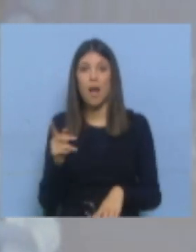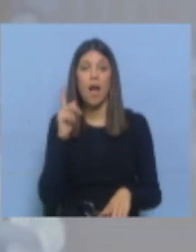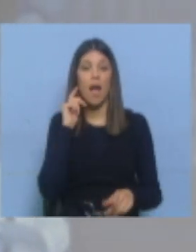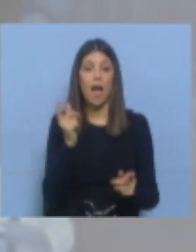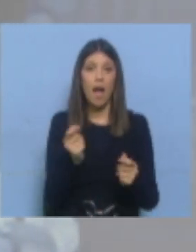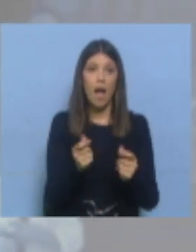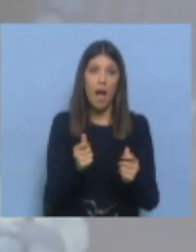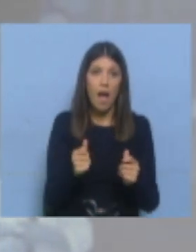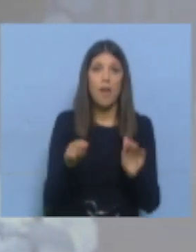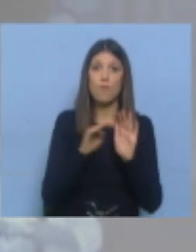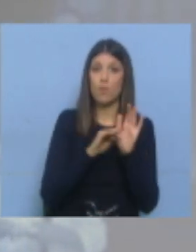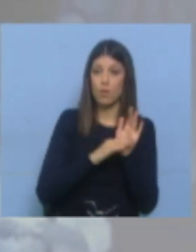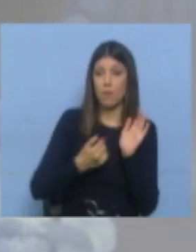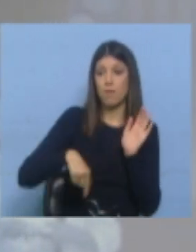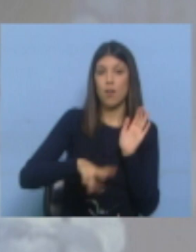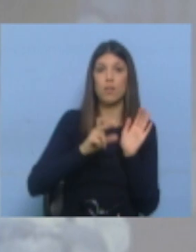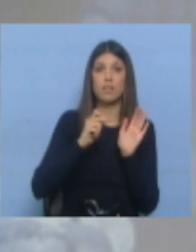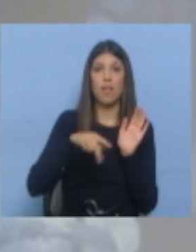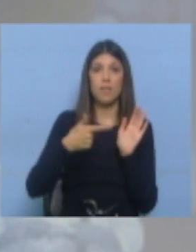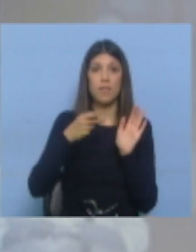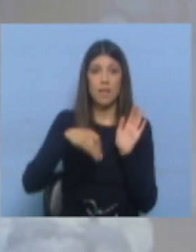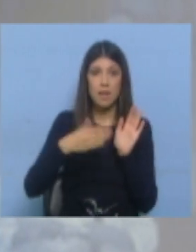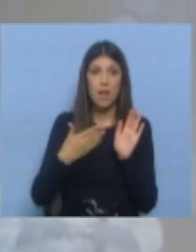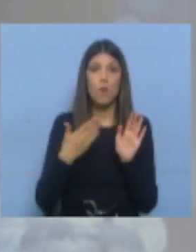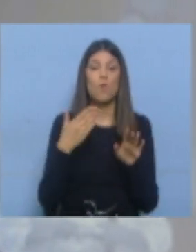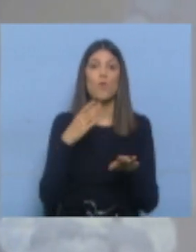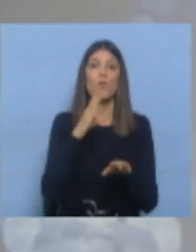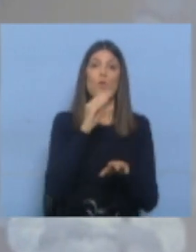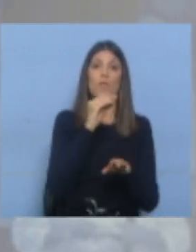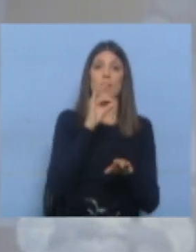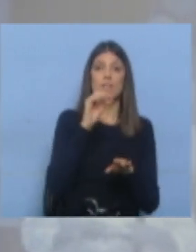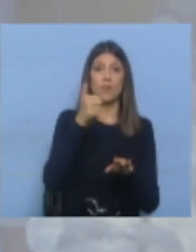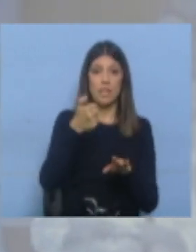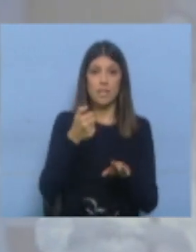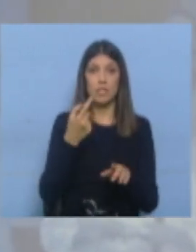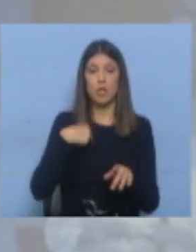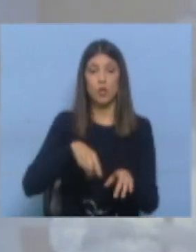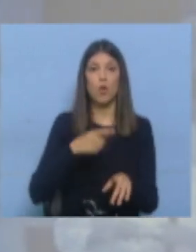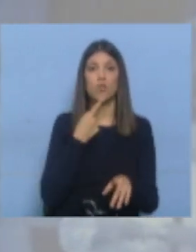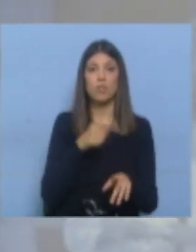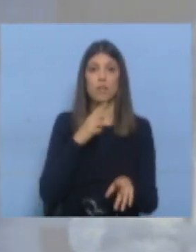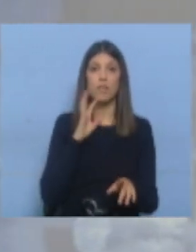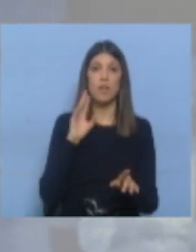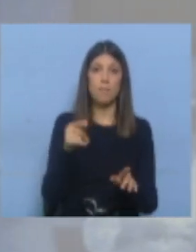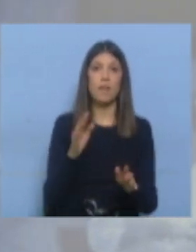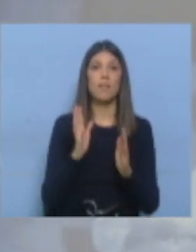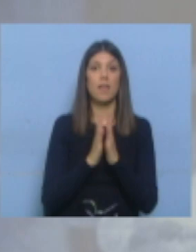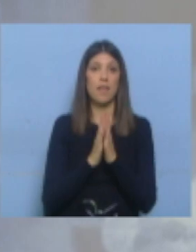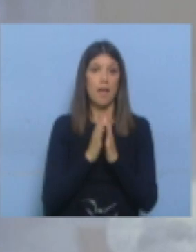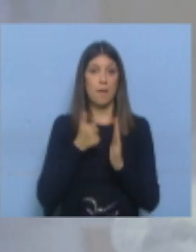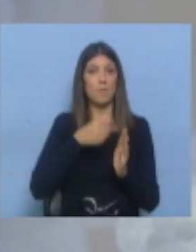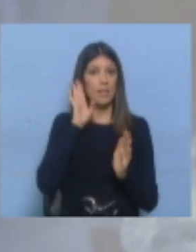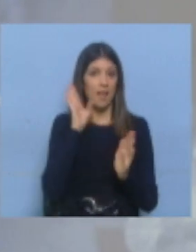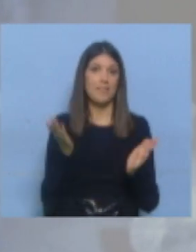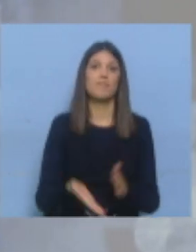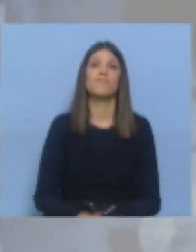do programa Eclésia passa na Antena 1, é pelas 22h45. Nós regressamos amanhã. Até lá, tenha uma ótima tarde.